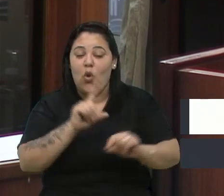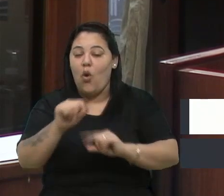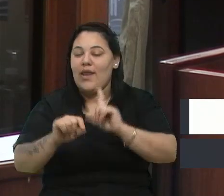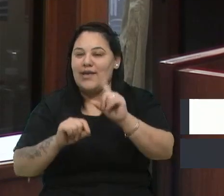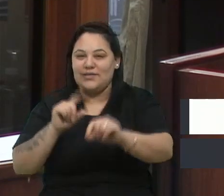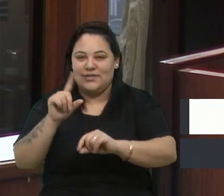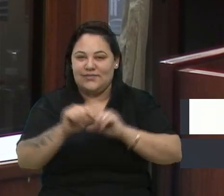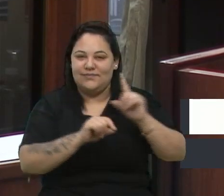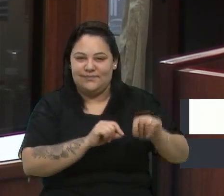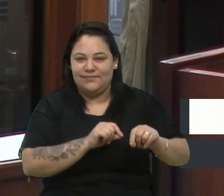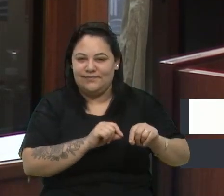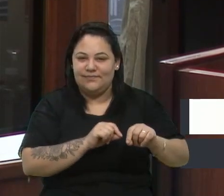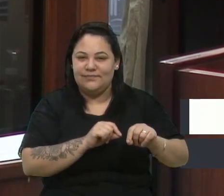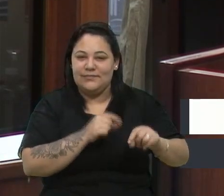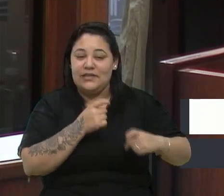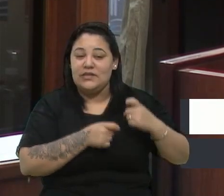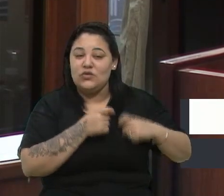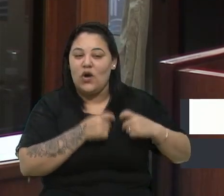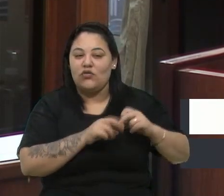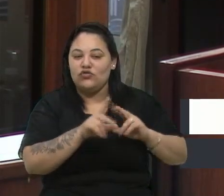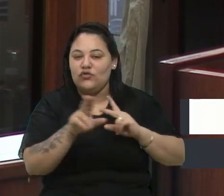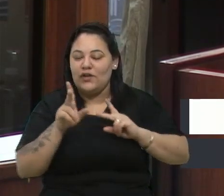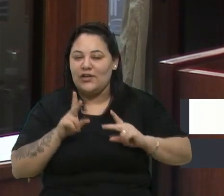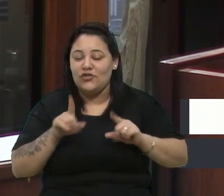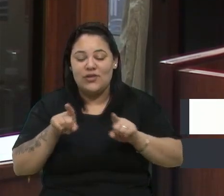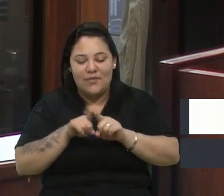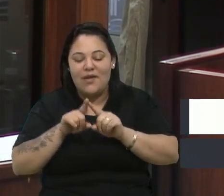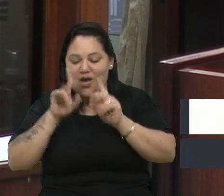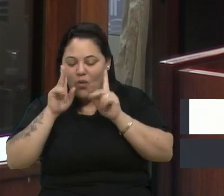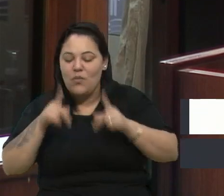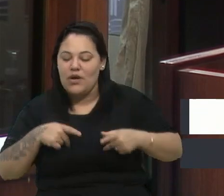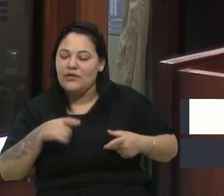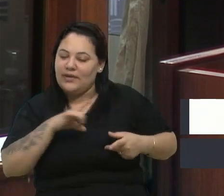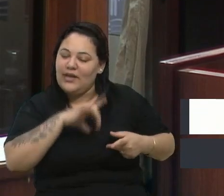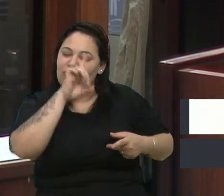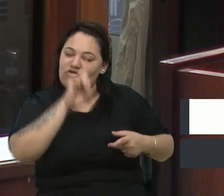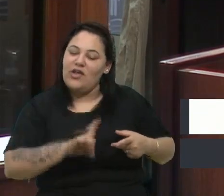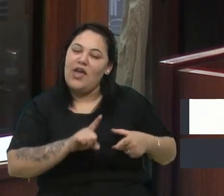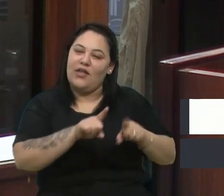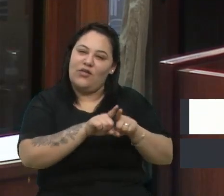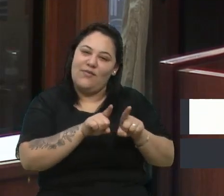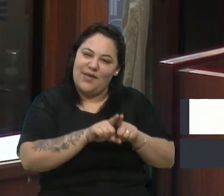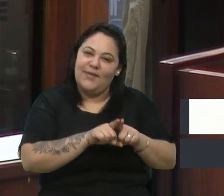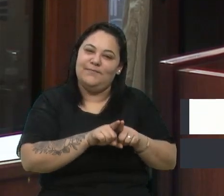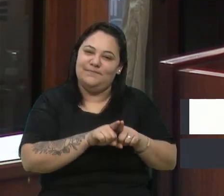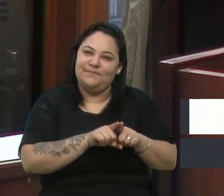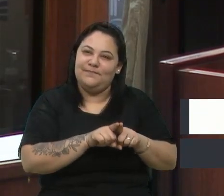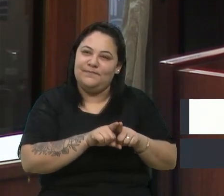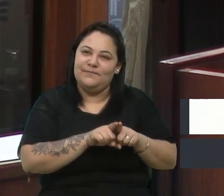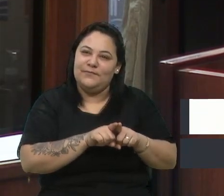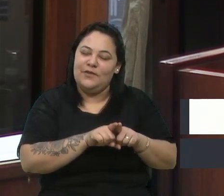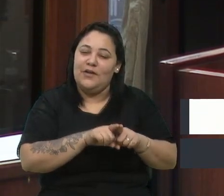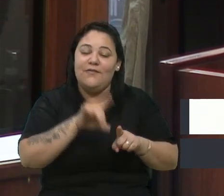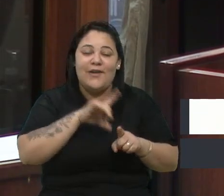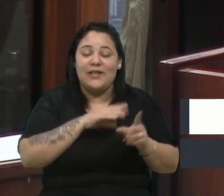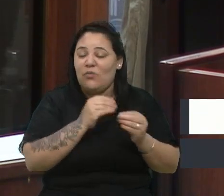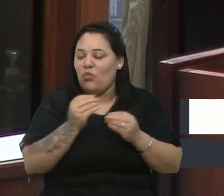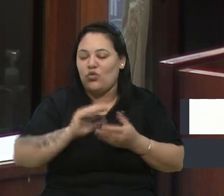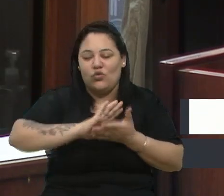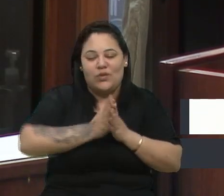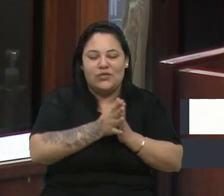humanos que sonham, amam e que, acima de tudo, possuem direitos, existirá a exclusão